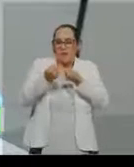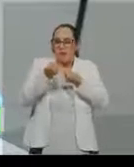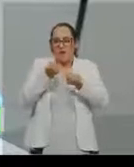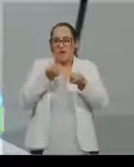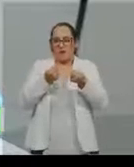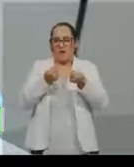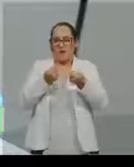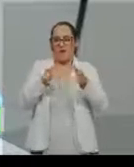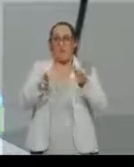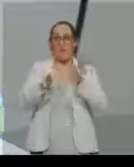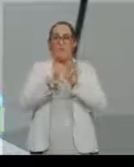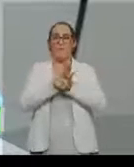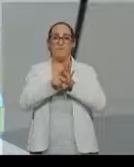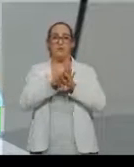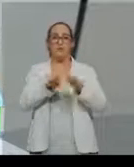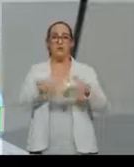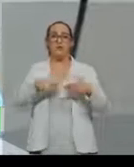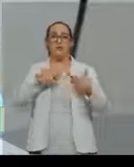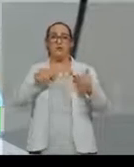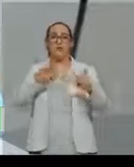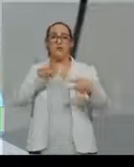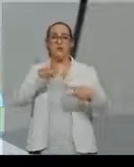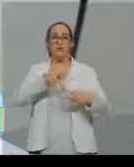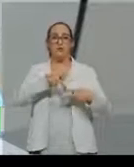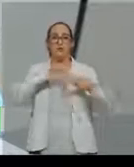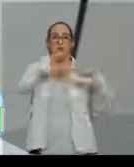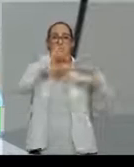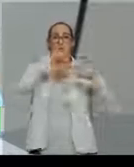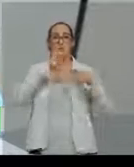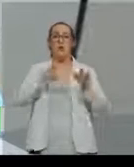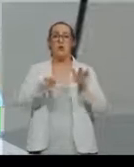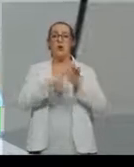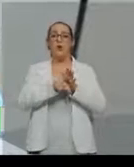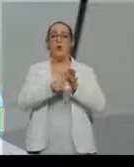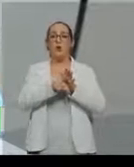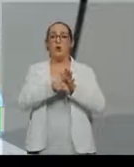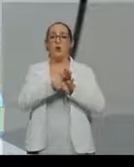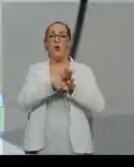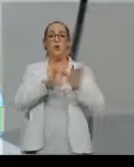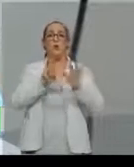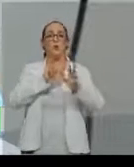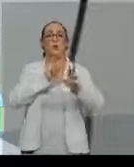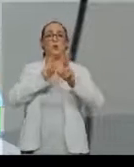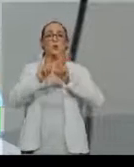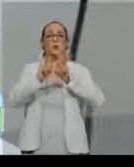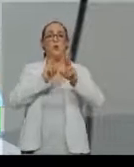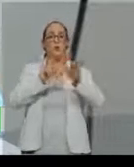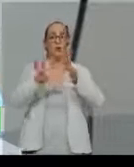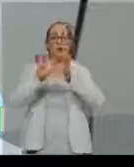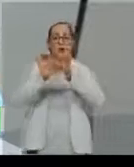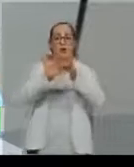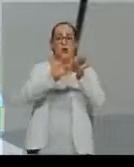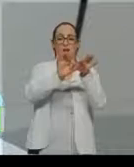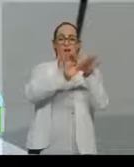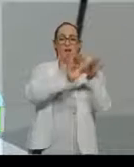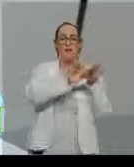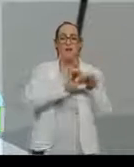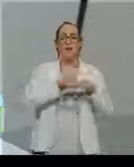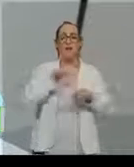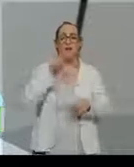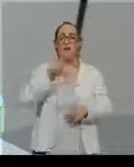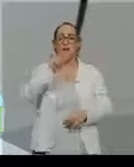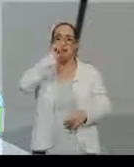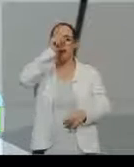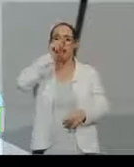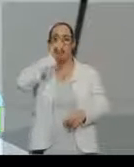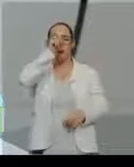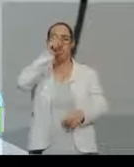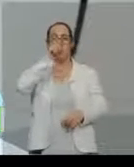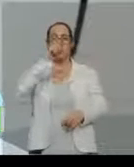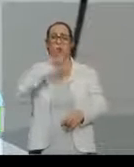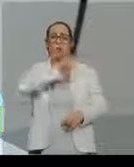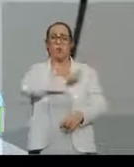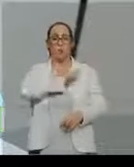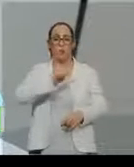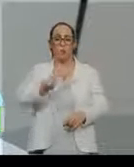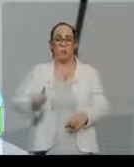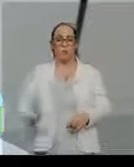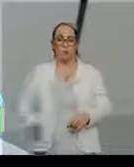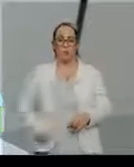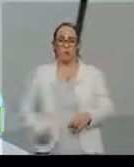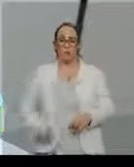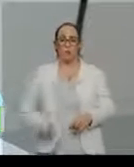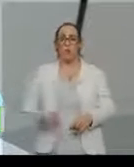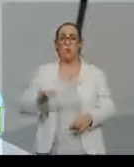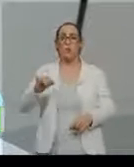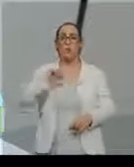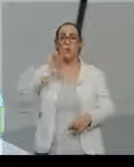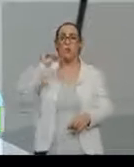sindicalismo, nesse momento, ele é muito atrelado às ideias do governo. A gente até chama de sindicalismo pelego. E era muito